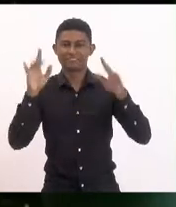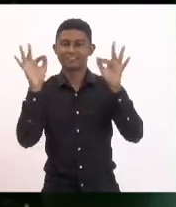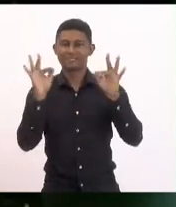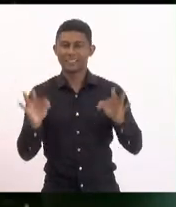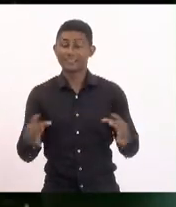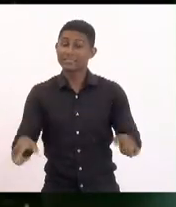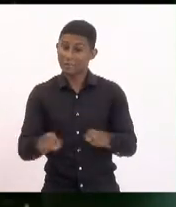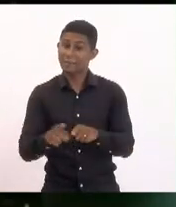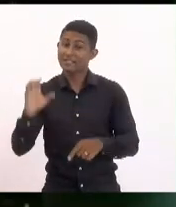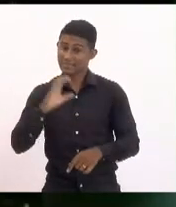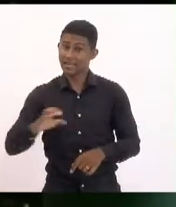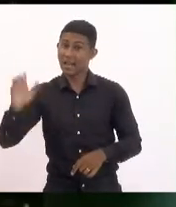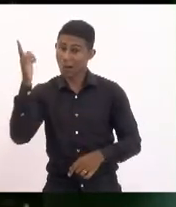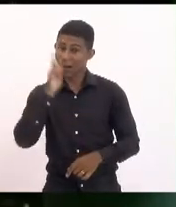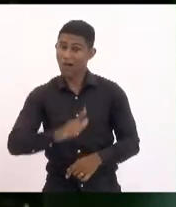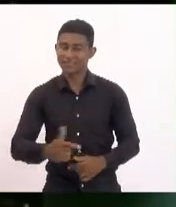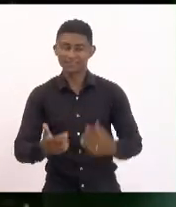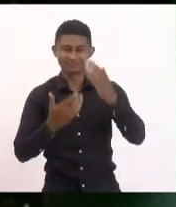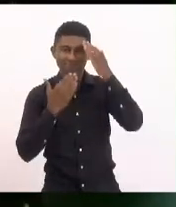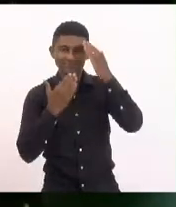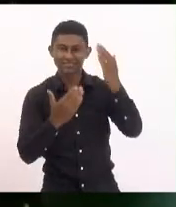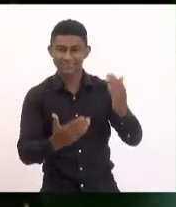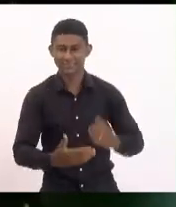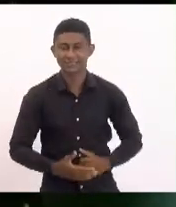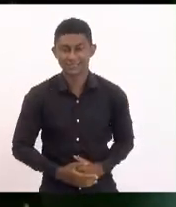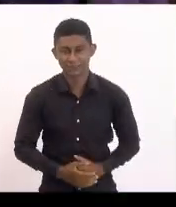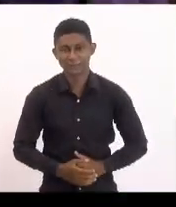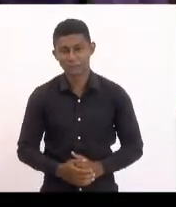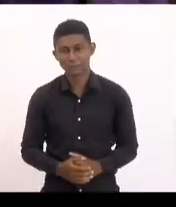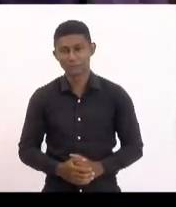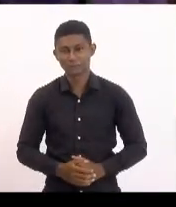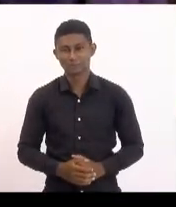cientista também. Muito obrigada, Tia Ju.